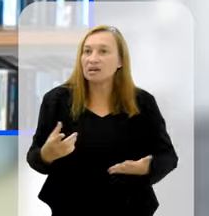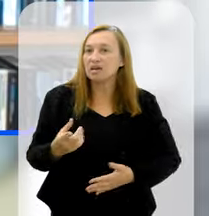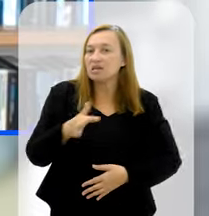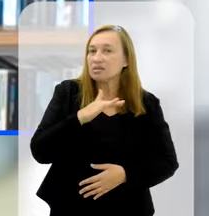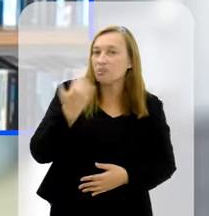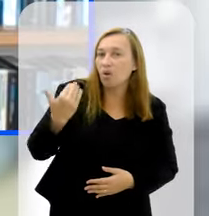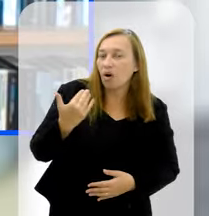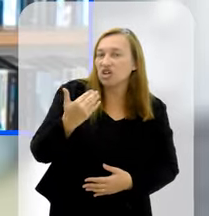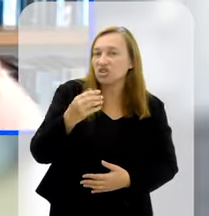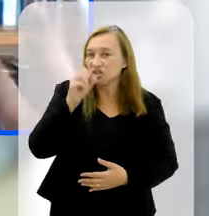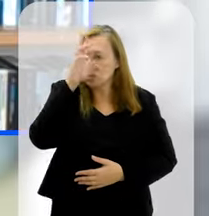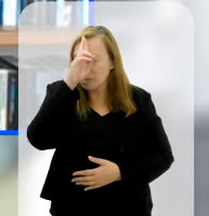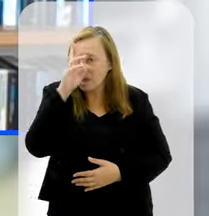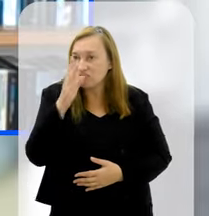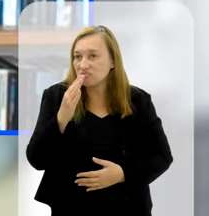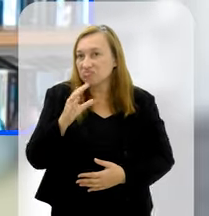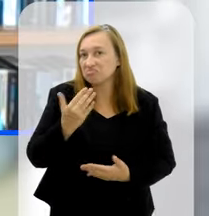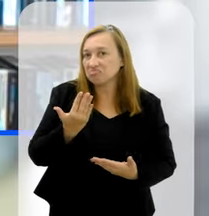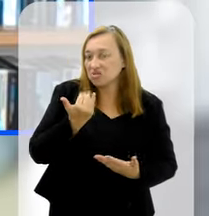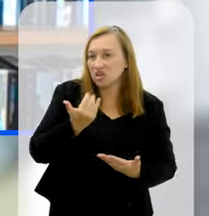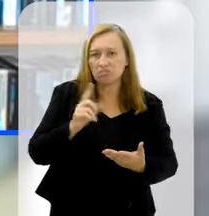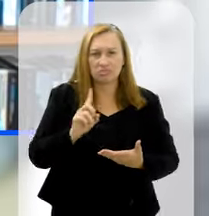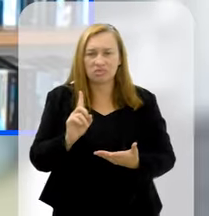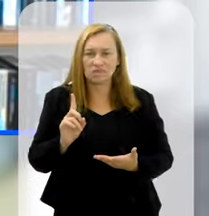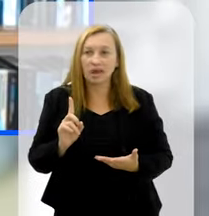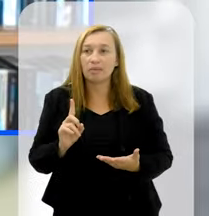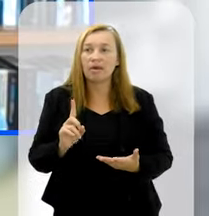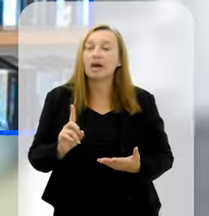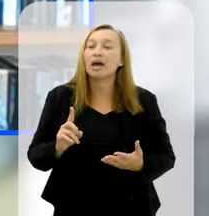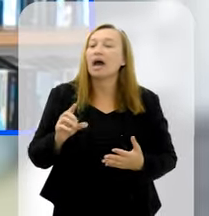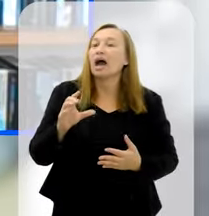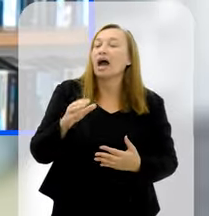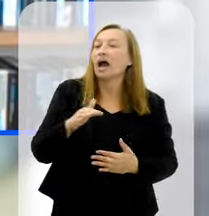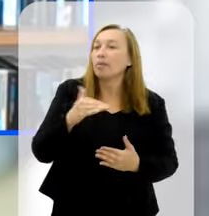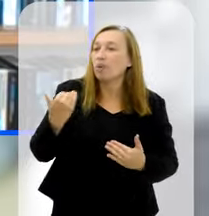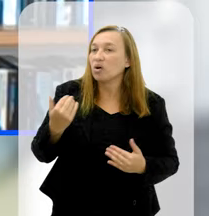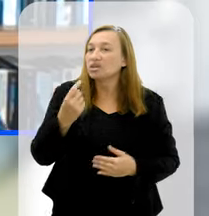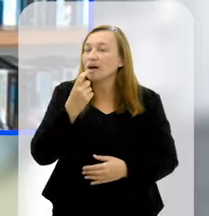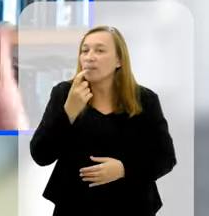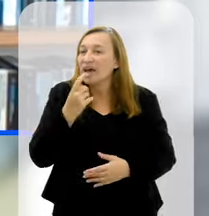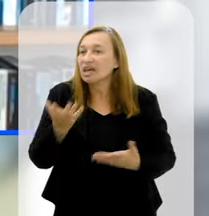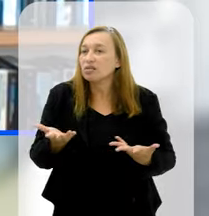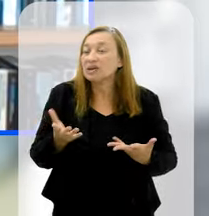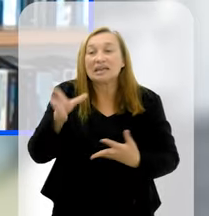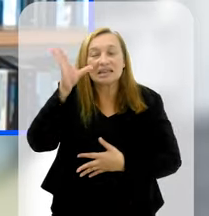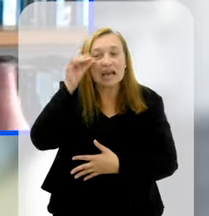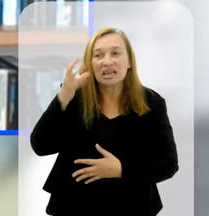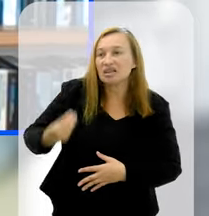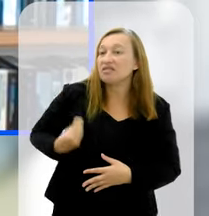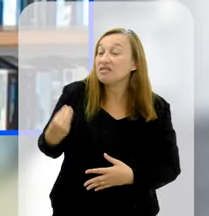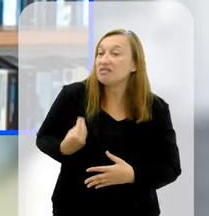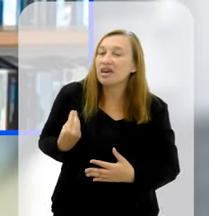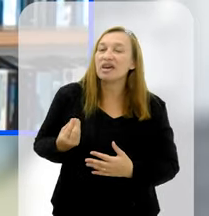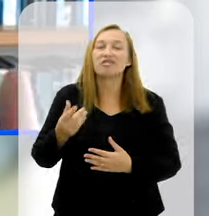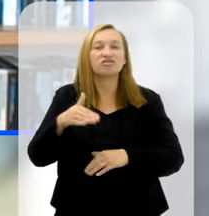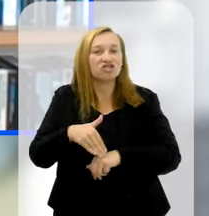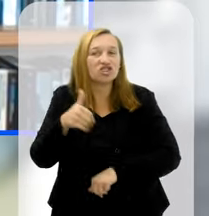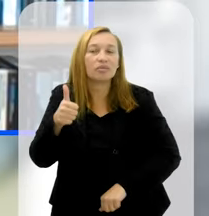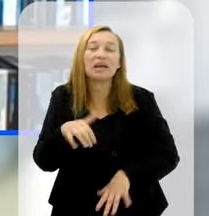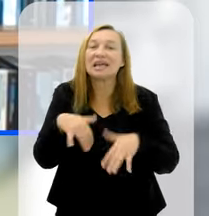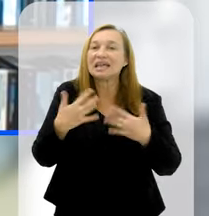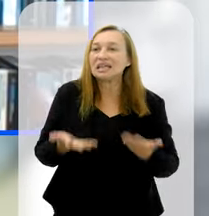Clarice Lispector. Mas apesar da morte estar sempre à espreita, o que nos interessa é viver e